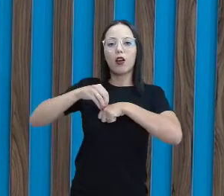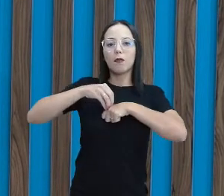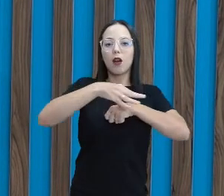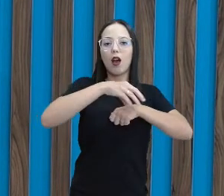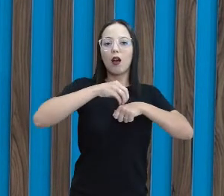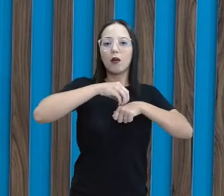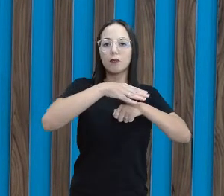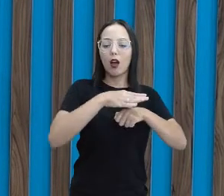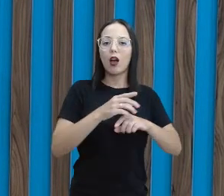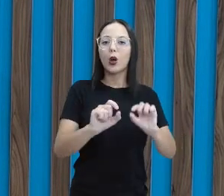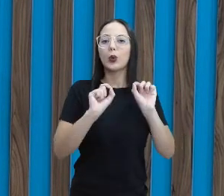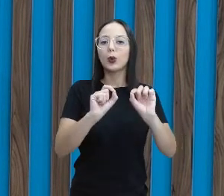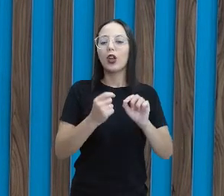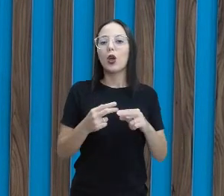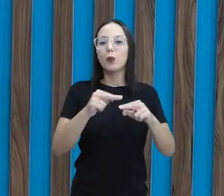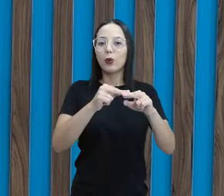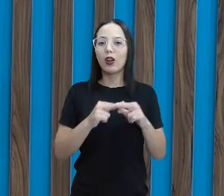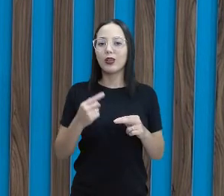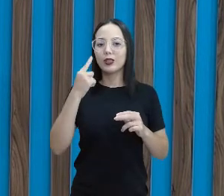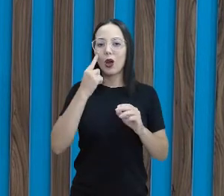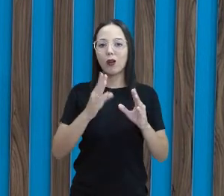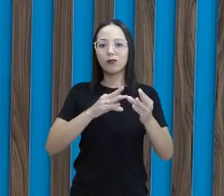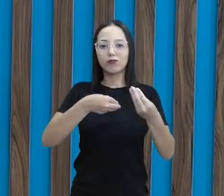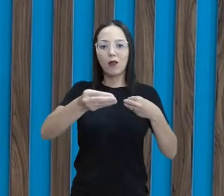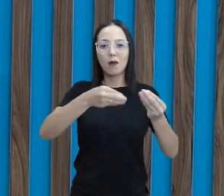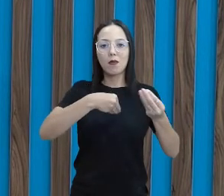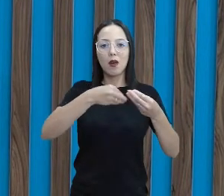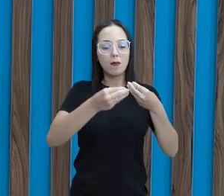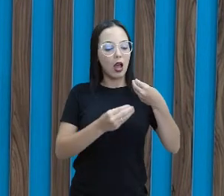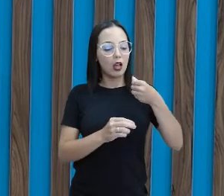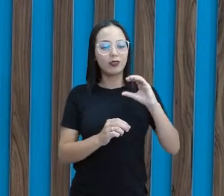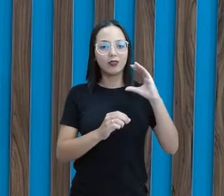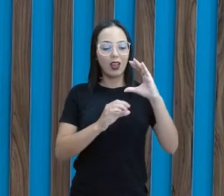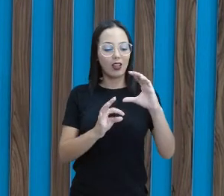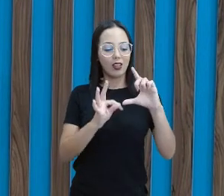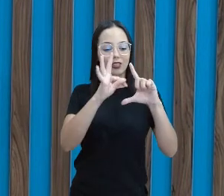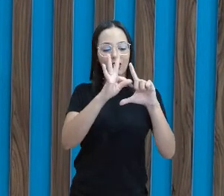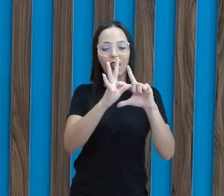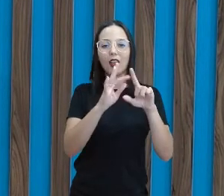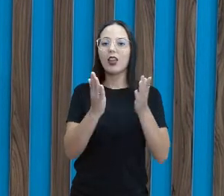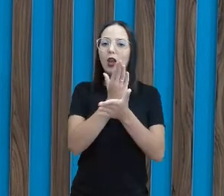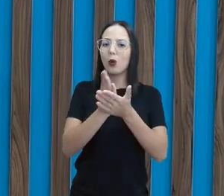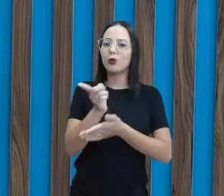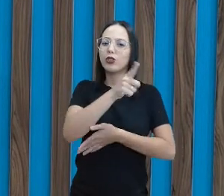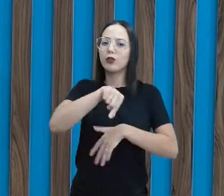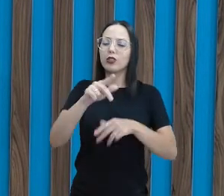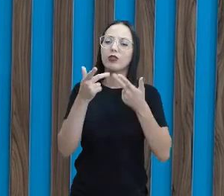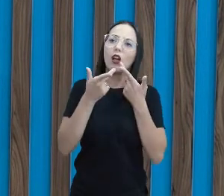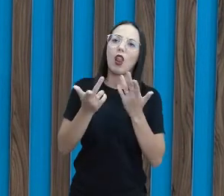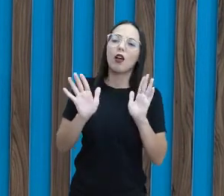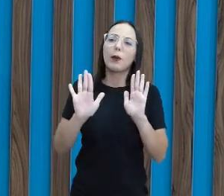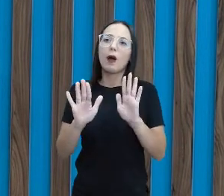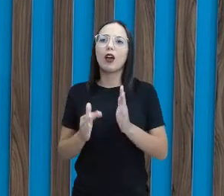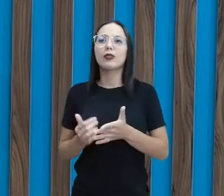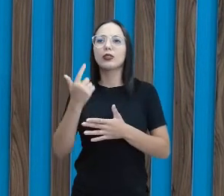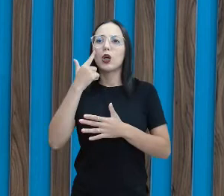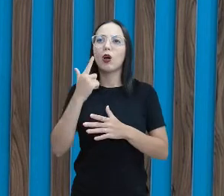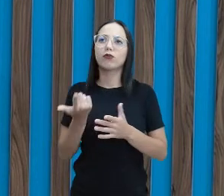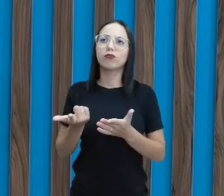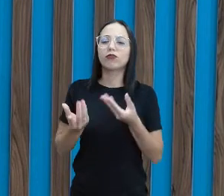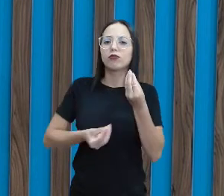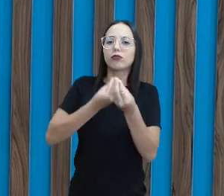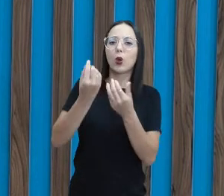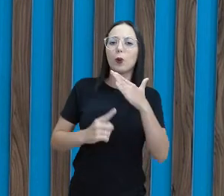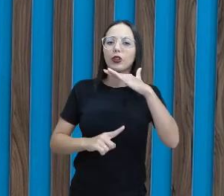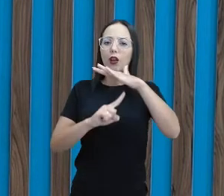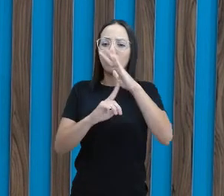essa informação através dos rótulos, através das embalagens, né? E alguns de vocês podem dizer assim, mas na feira livre, como é que